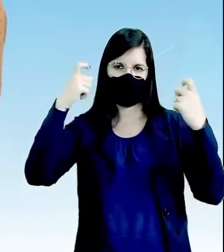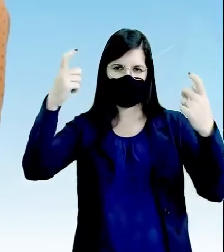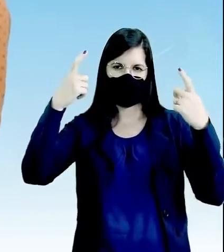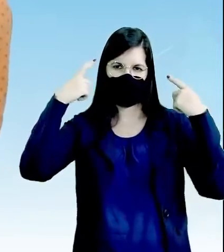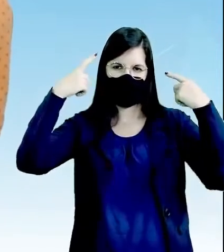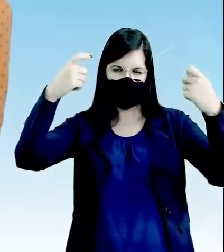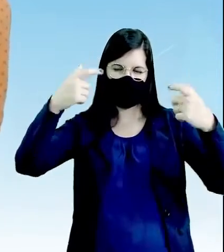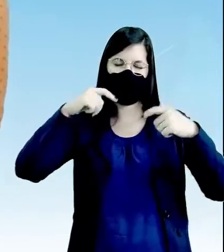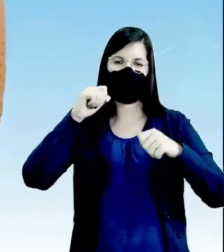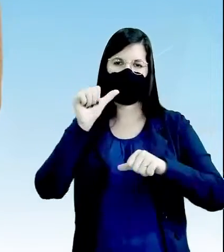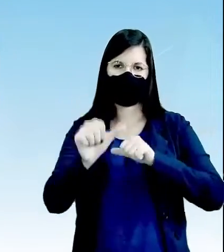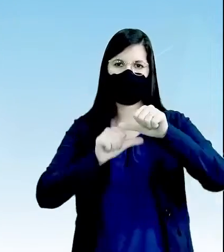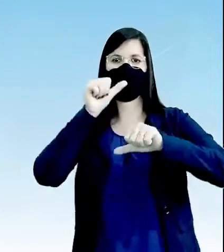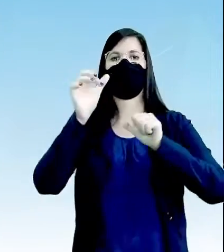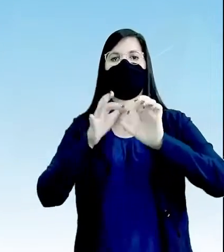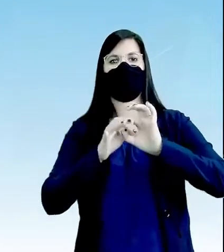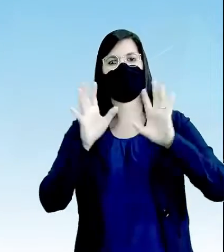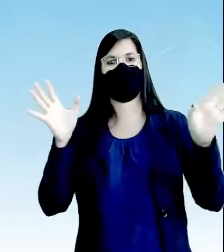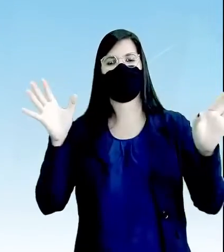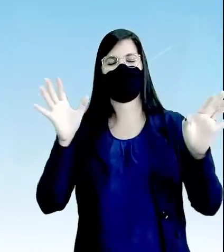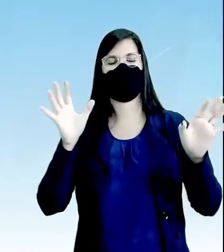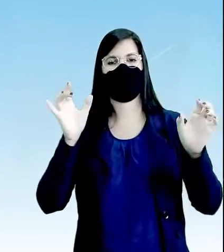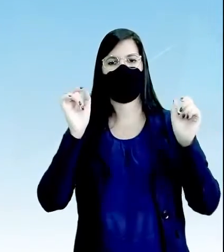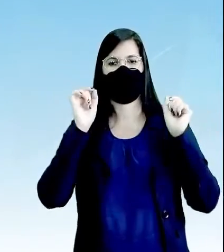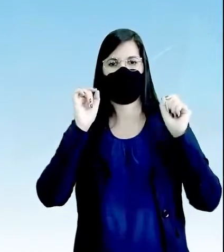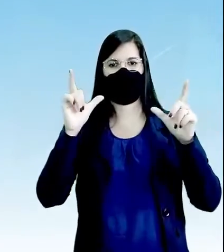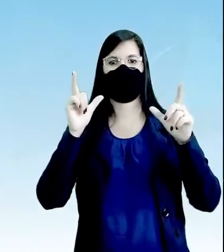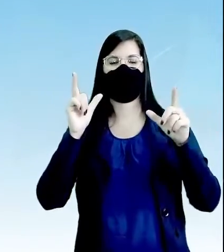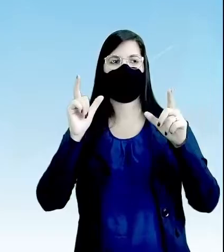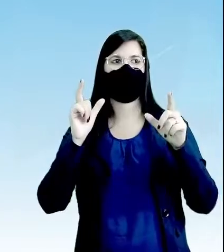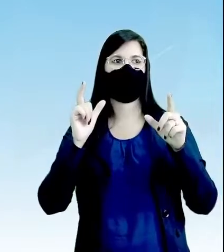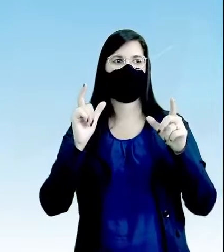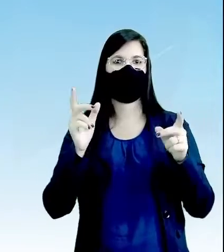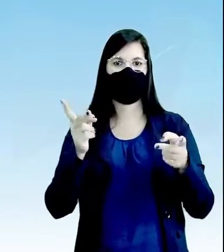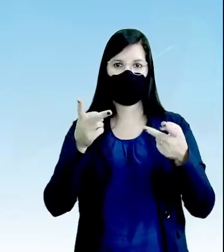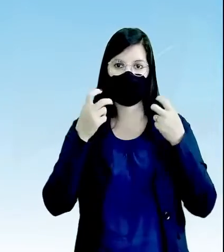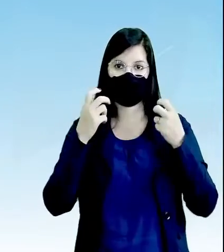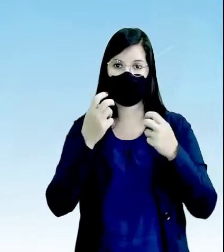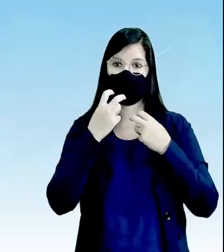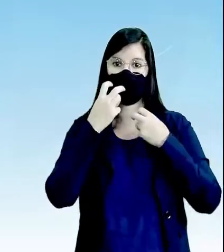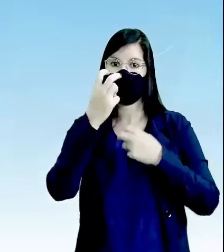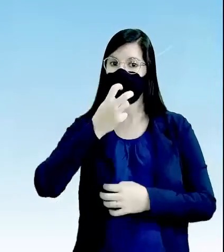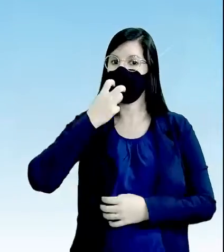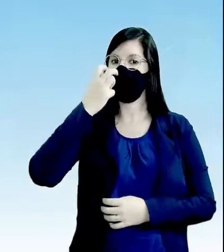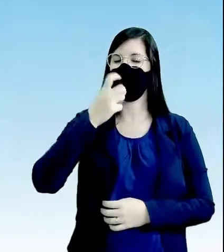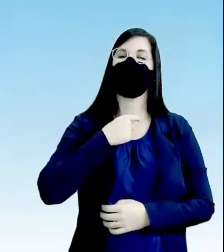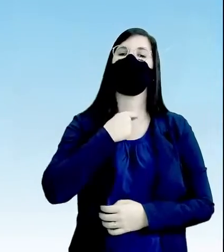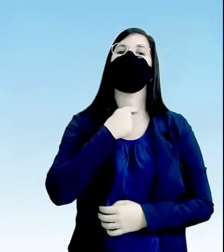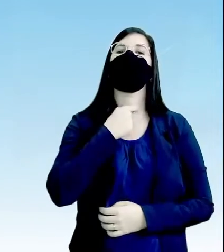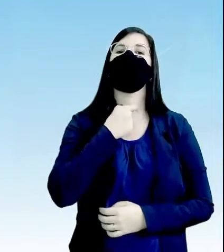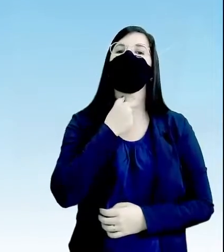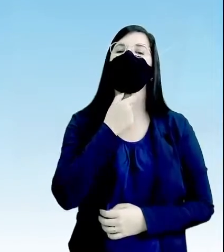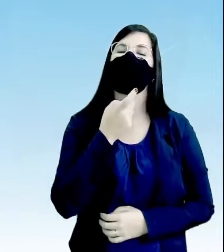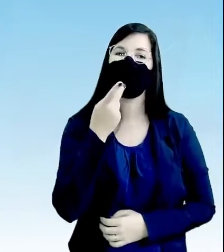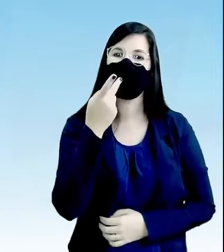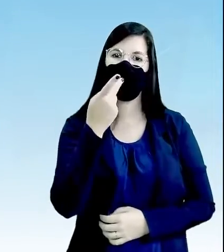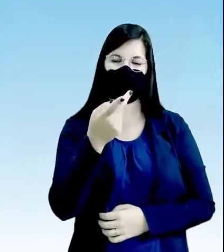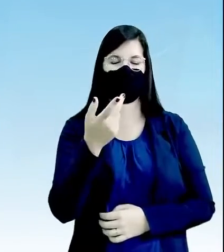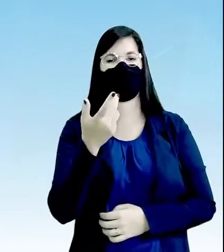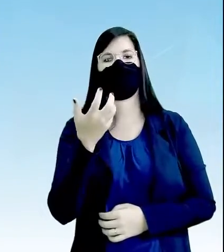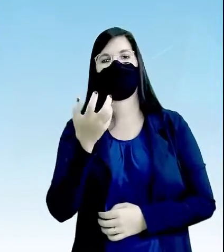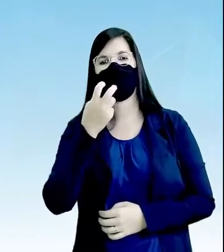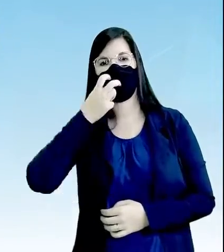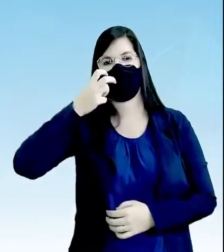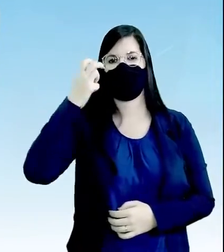alerta, o grito de liberdade. Olha aí, estudante, essa questão, o grito, a voz engasgada, né? Aquele que quer